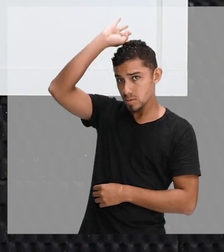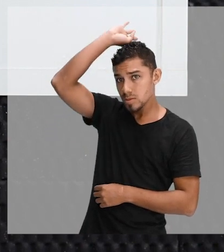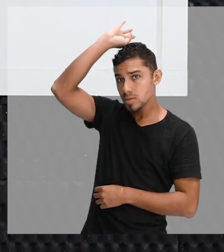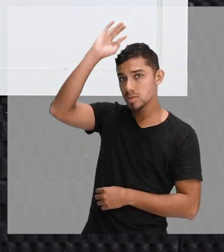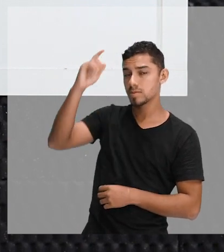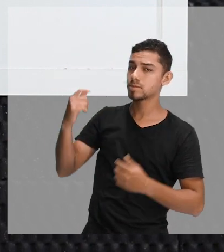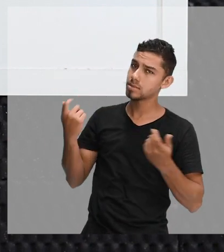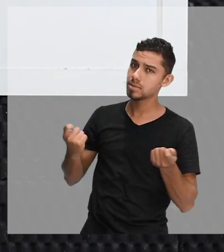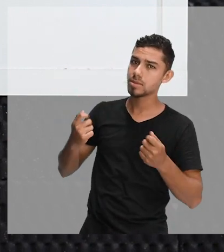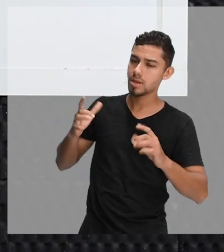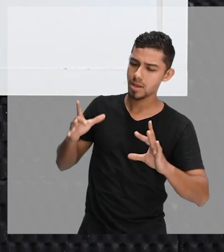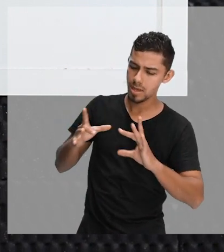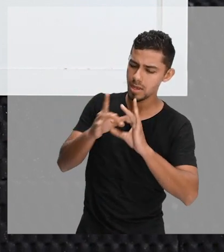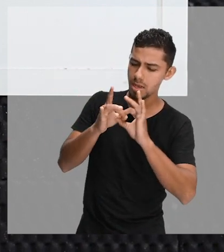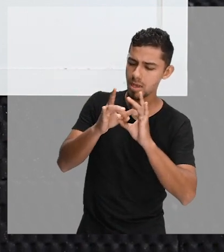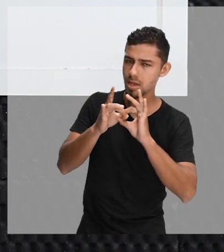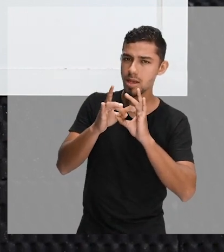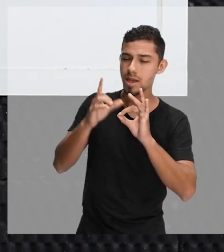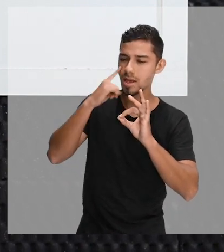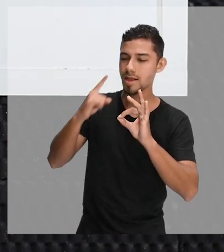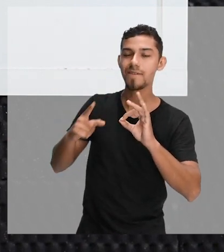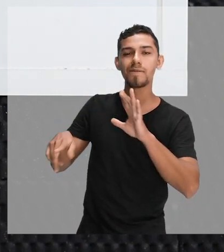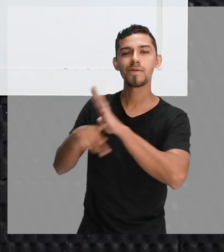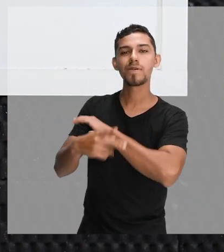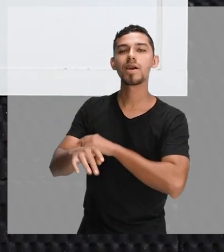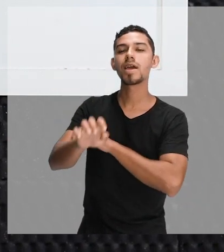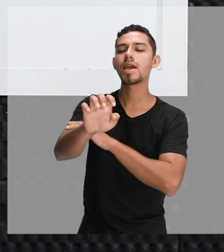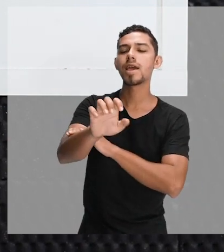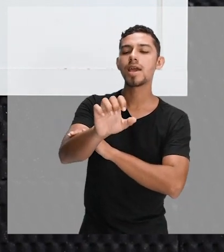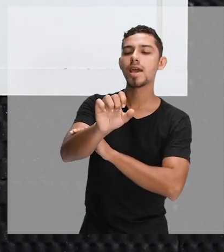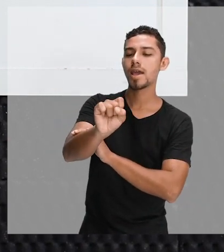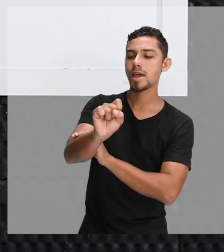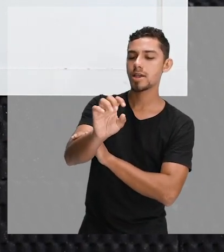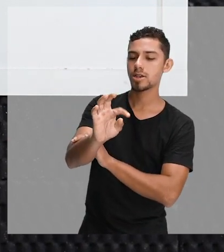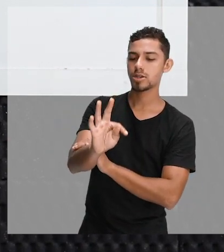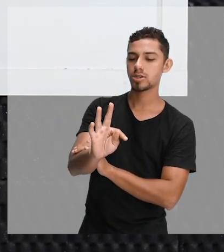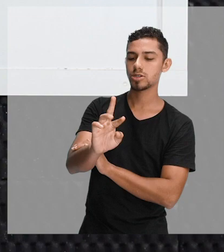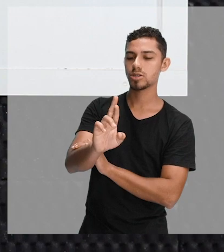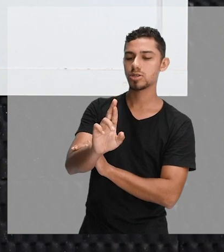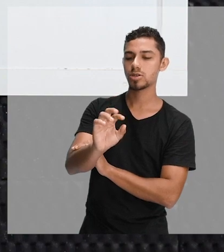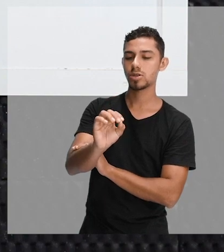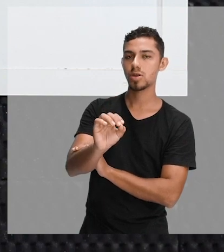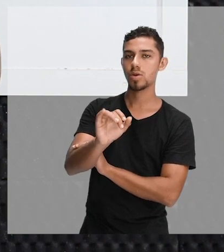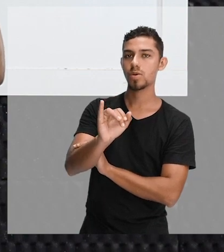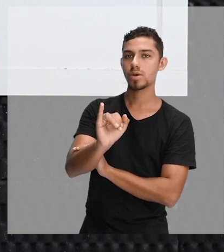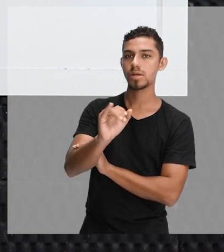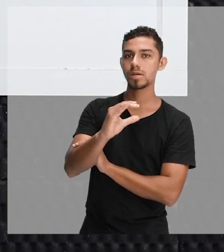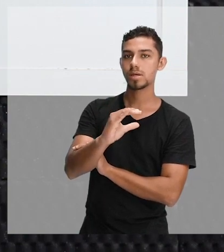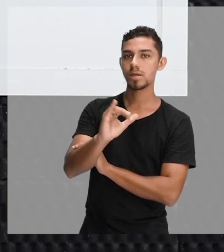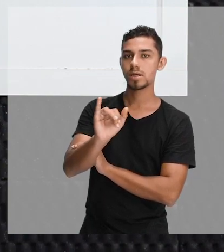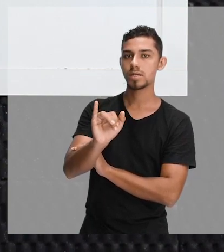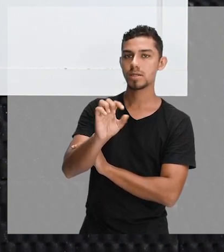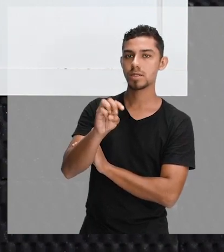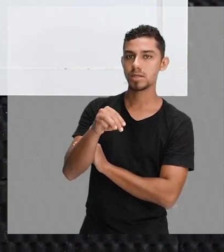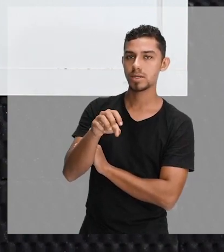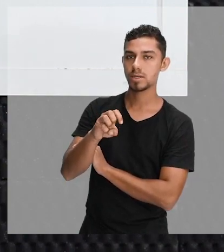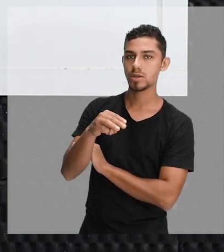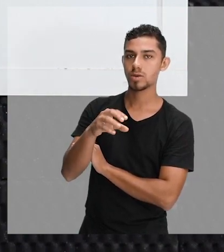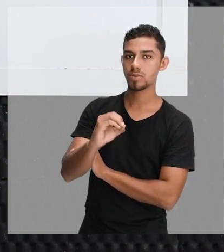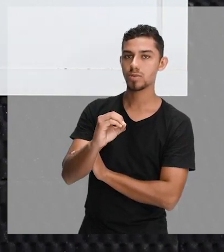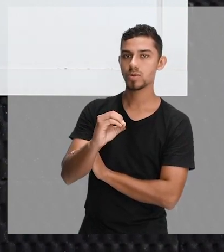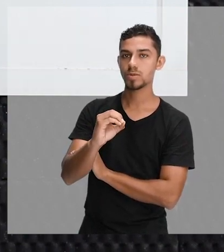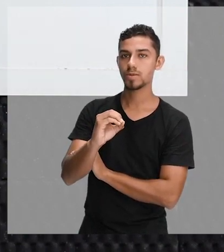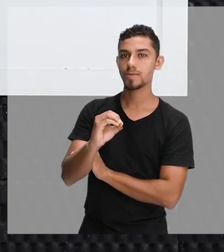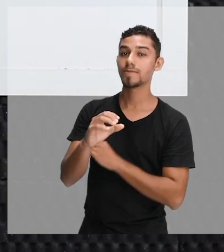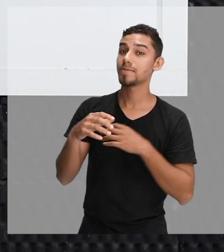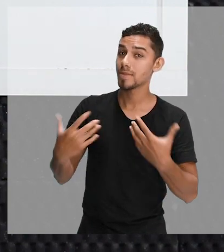ligada à cultura grega, principalmente ao estoicismo, lembra? Fica logo essa dica aqui para vocês. E o Renascimento vai